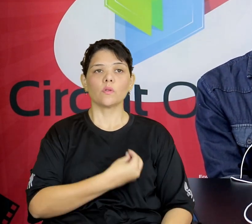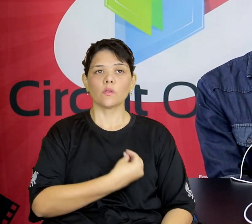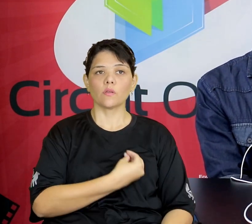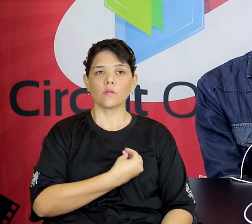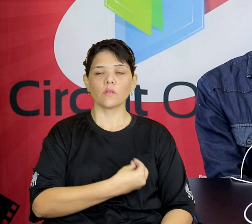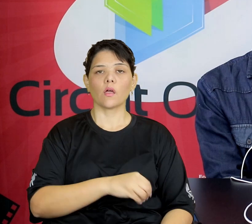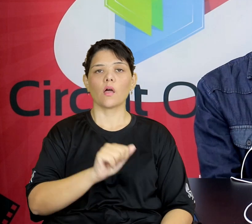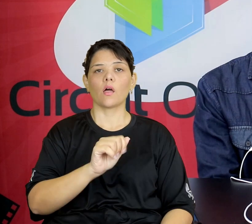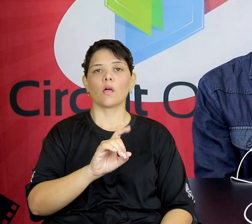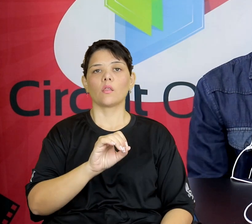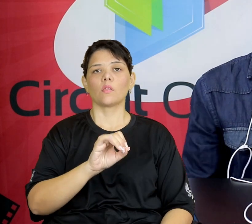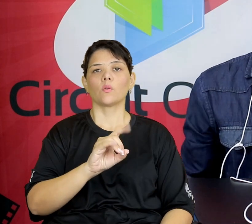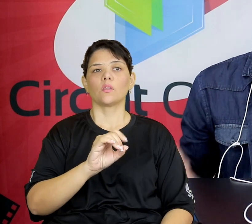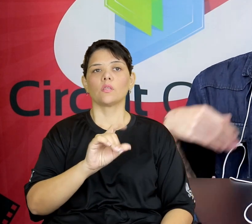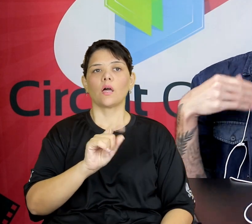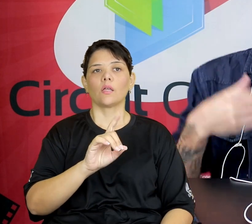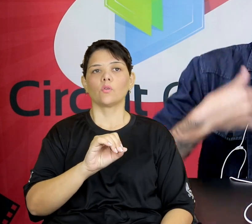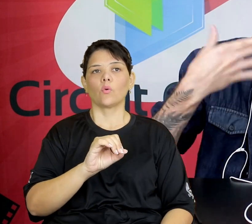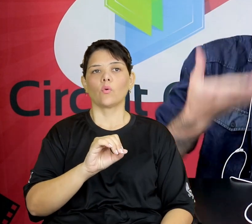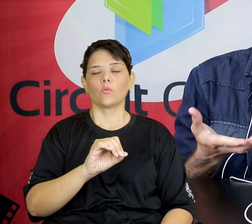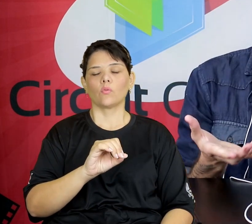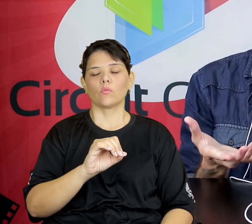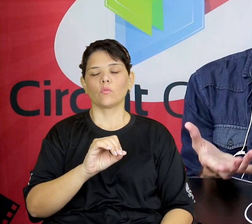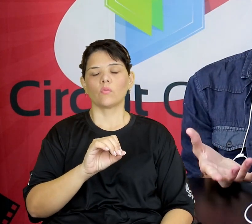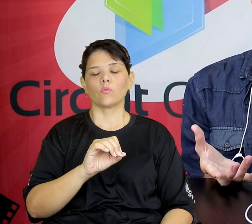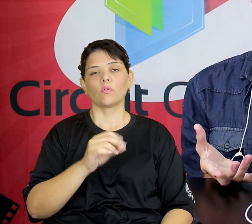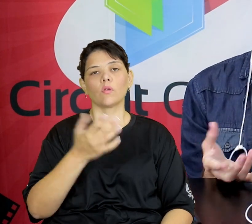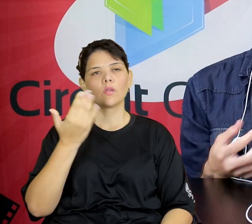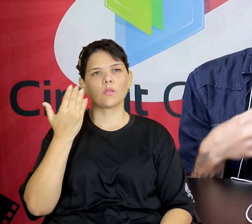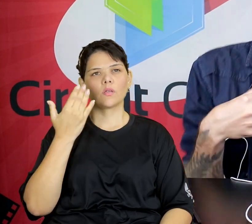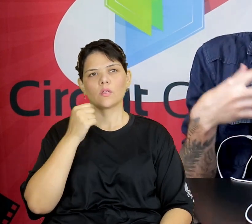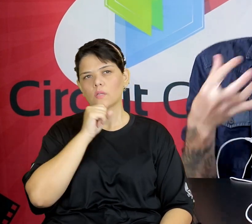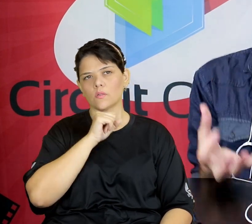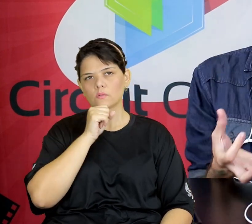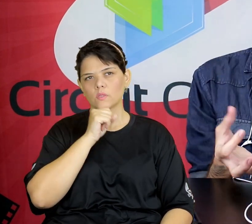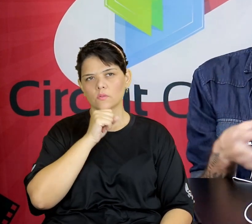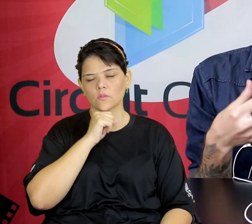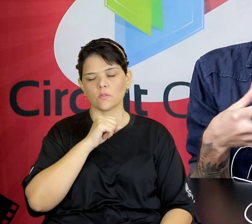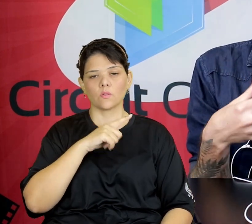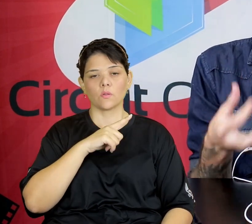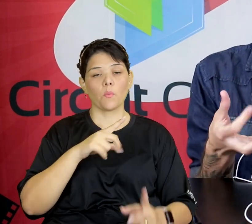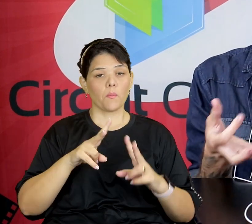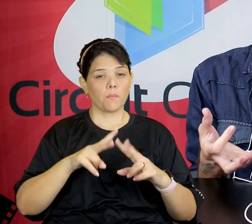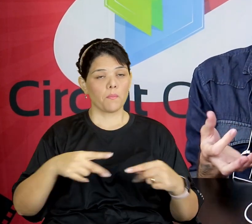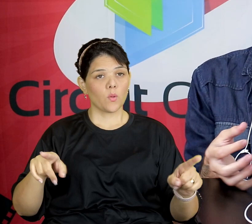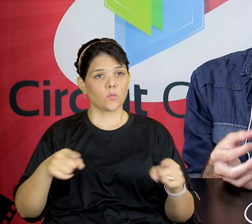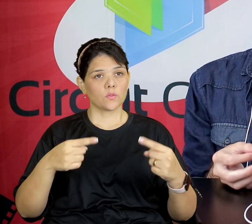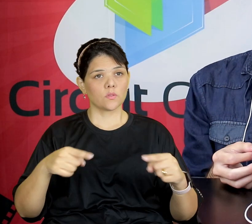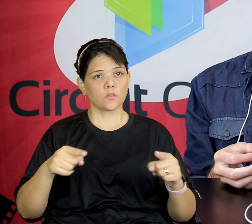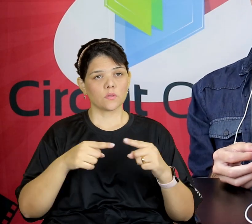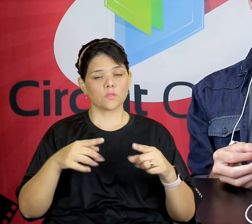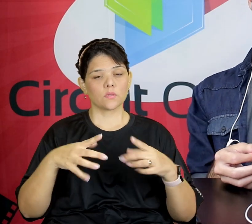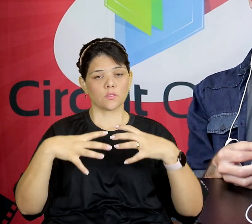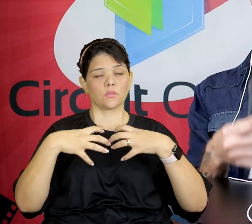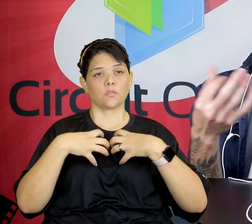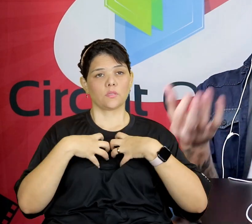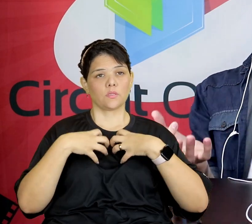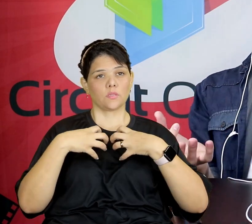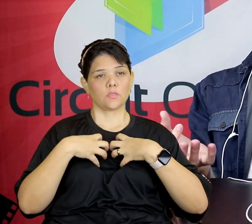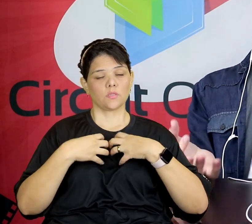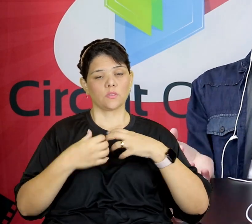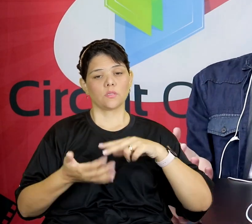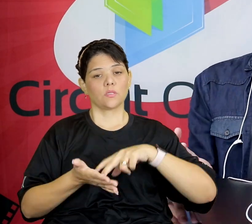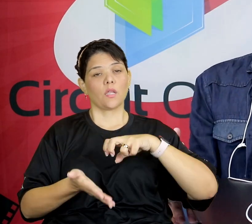Mas é uma música que te evoca um sentimento específico. Ela te deixa animado, ela te faz rir. Então eles usam